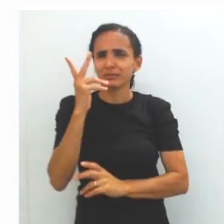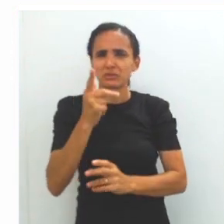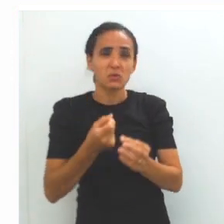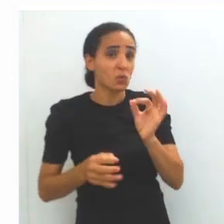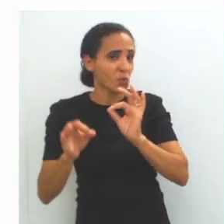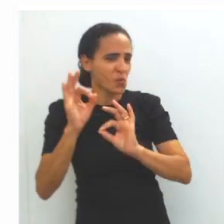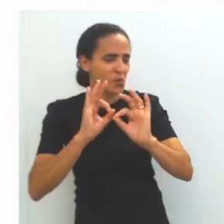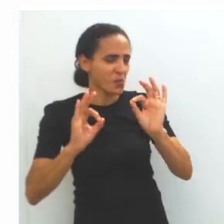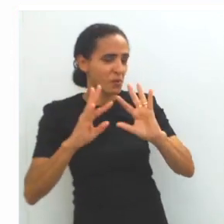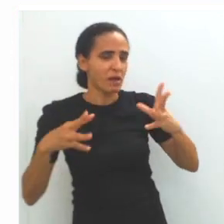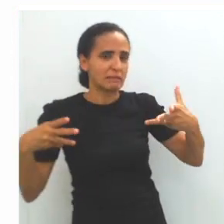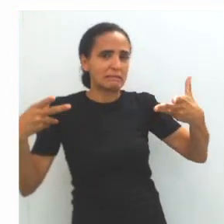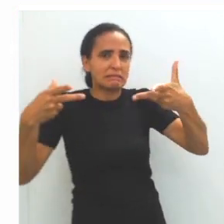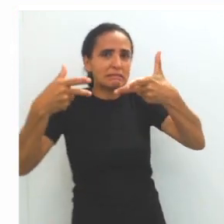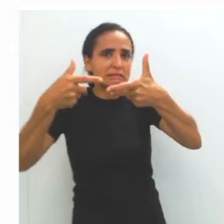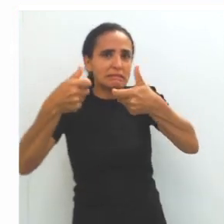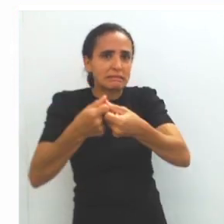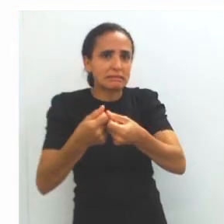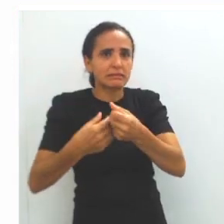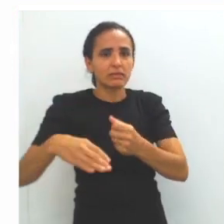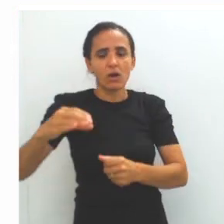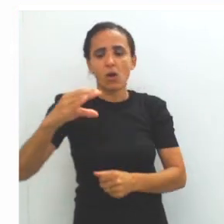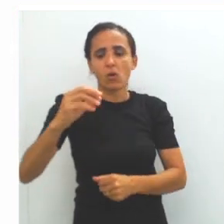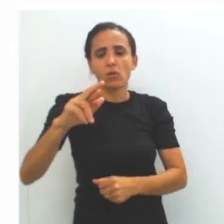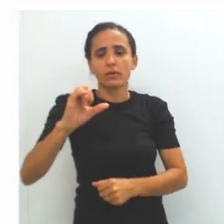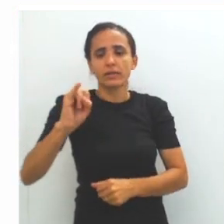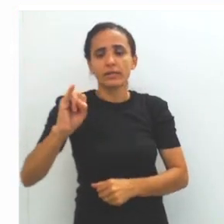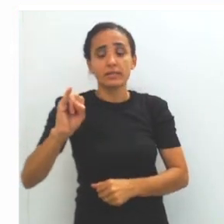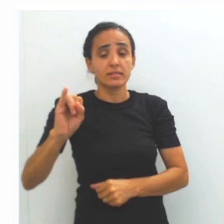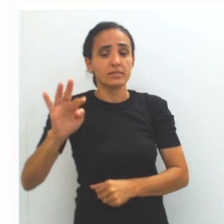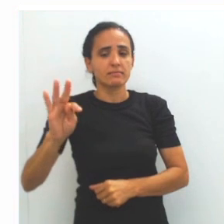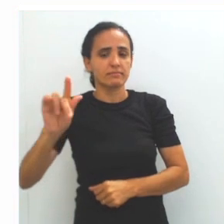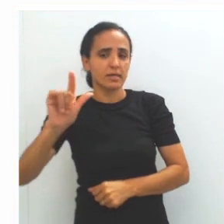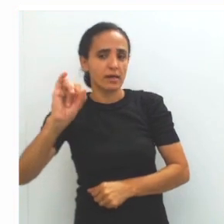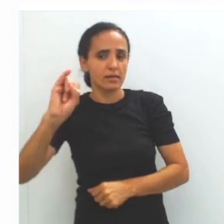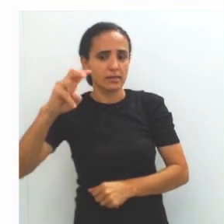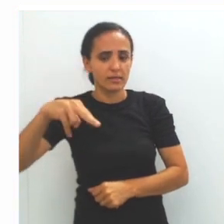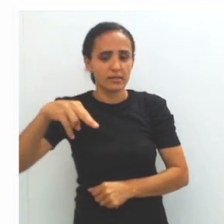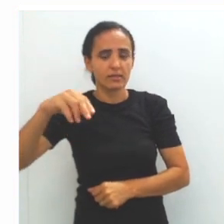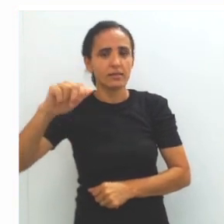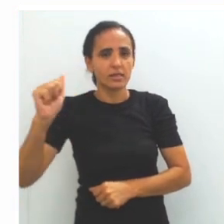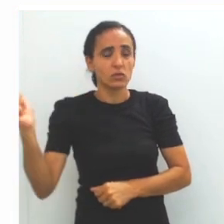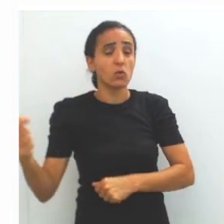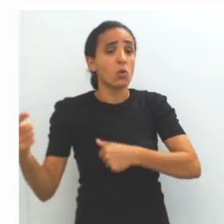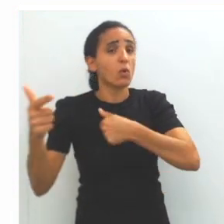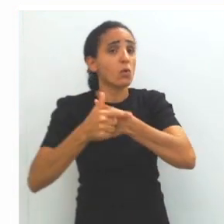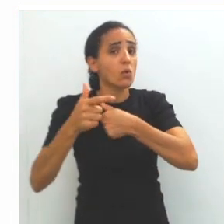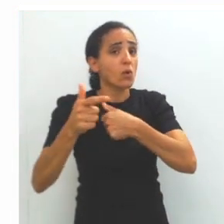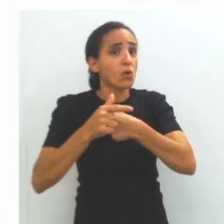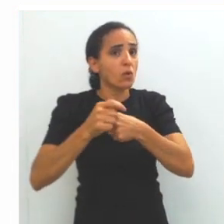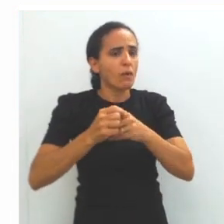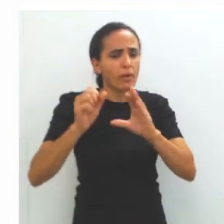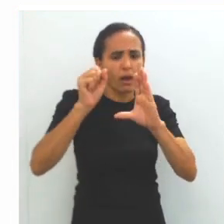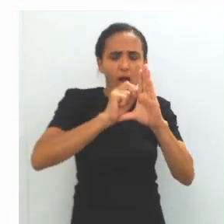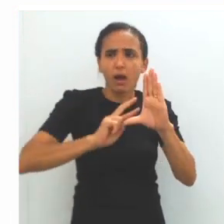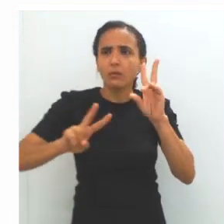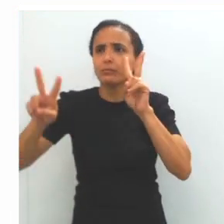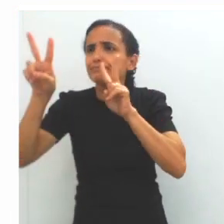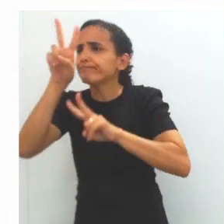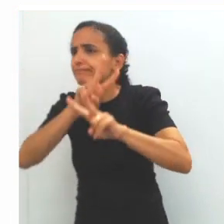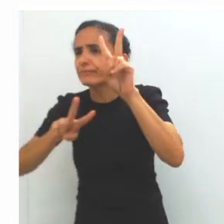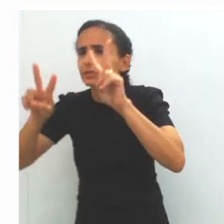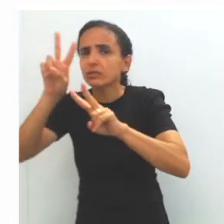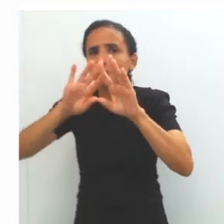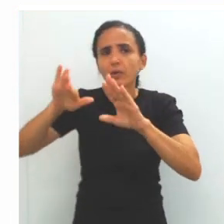espelho maravilhoso, cristalino. Depois que chega no cristalino, qual é a função do cristalino?